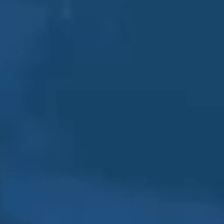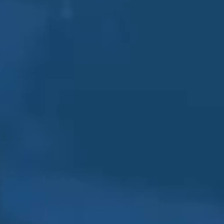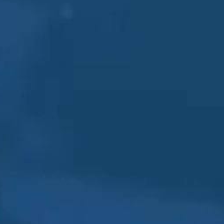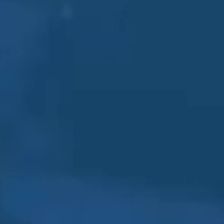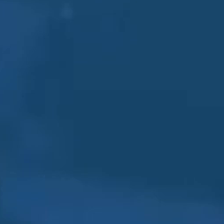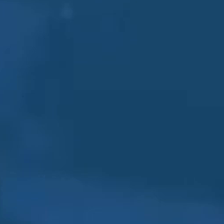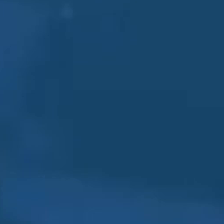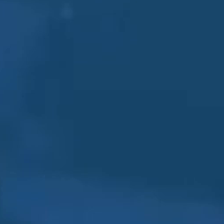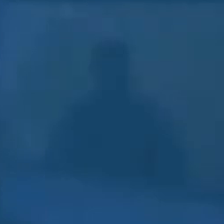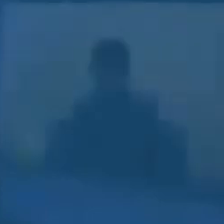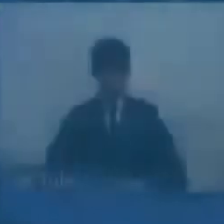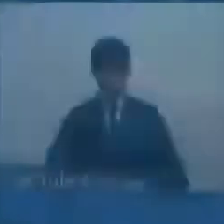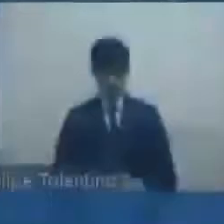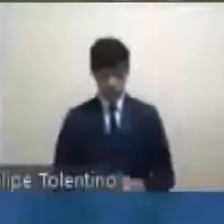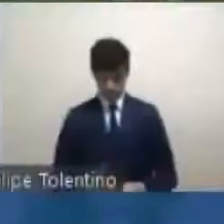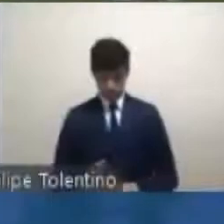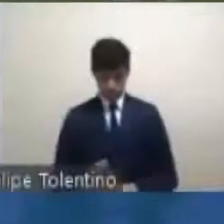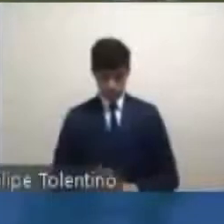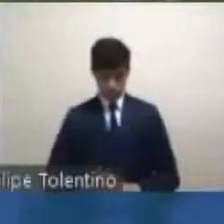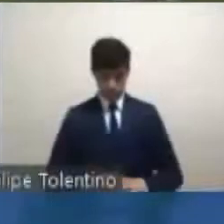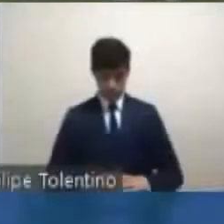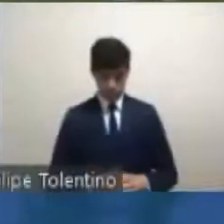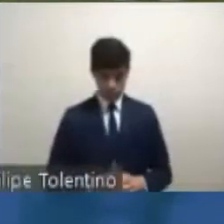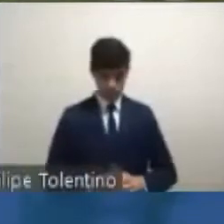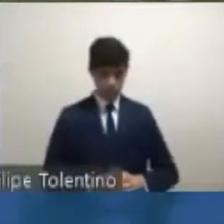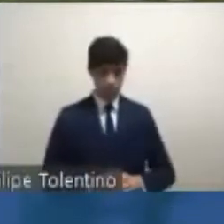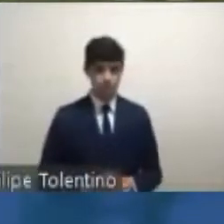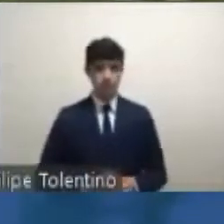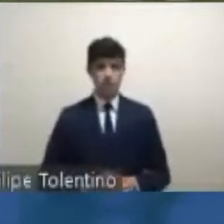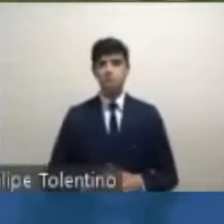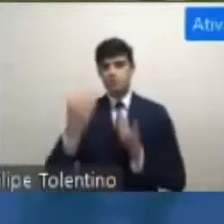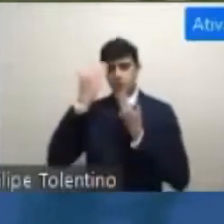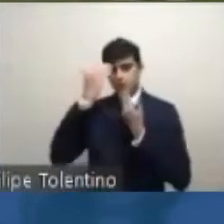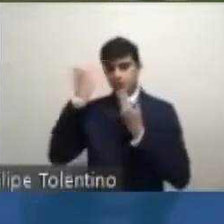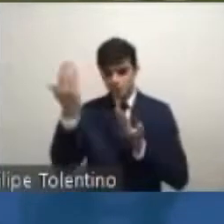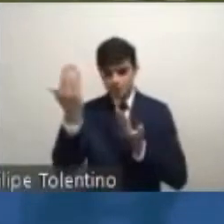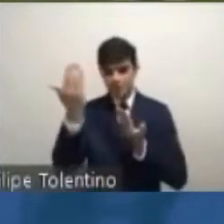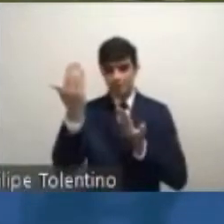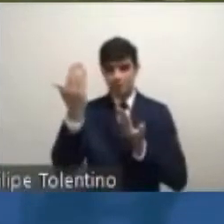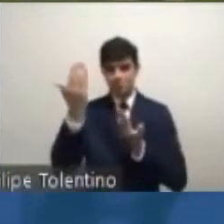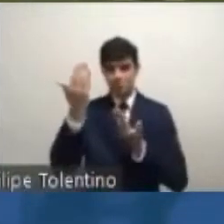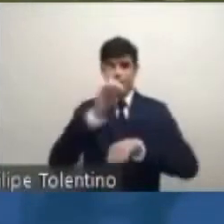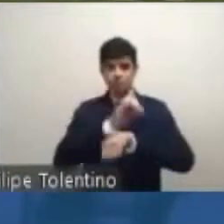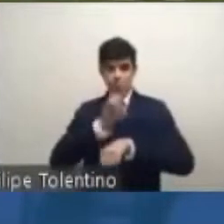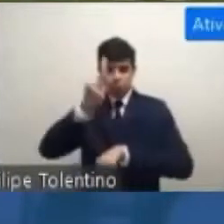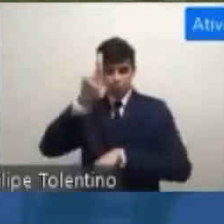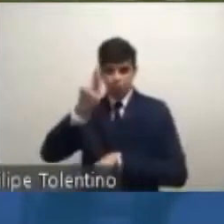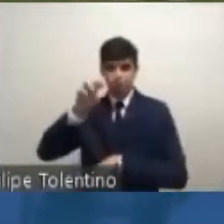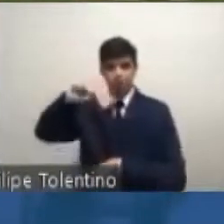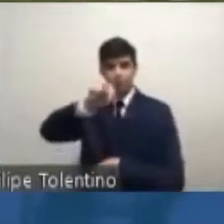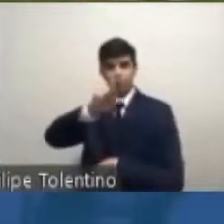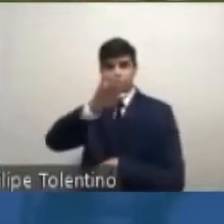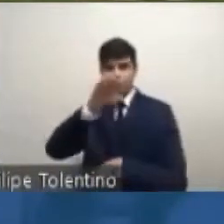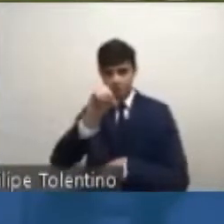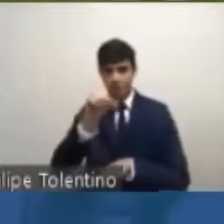quero aproveitar para agradecer à OAB Varginha e também à UNES pelo convite para estar nesse evento tão importante, tratar